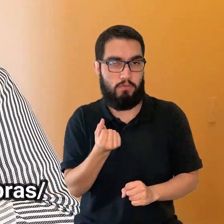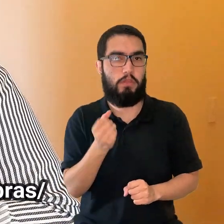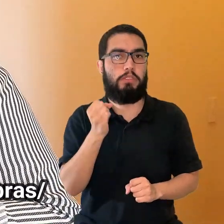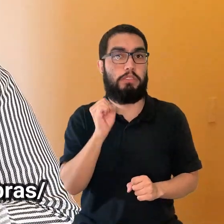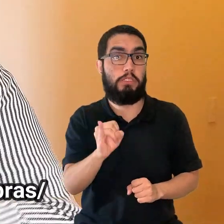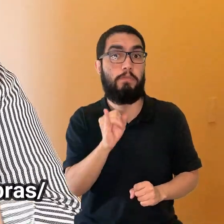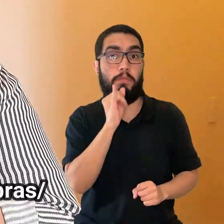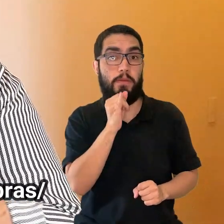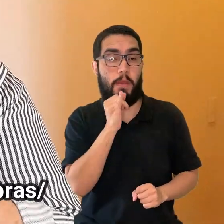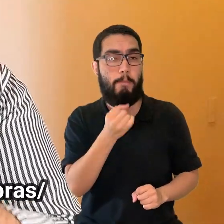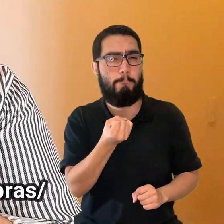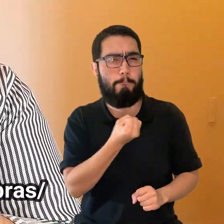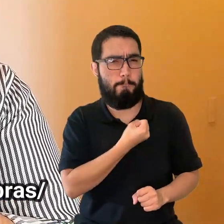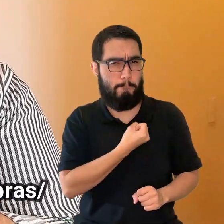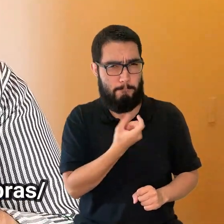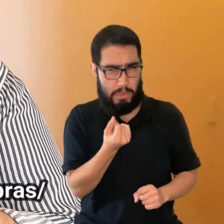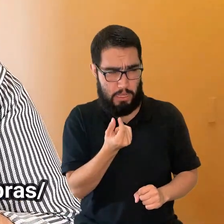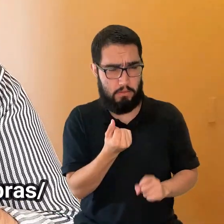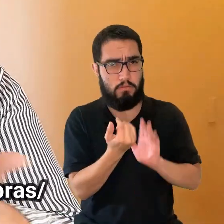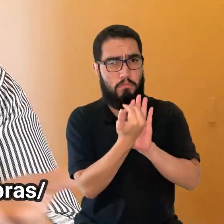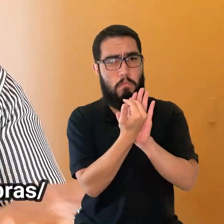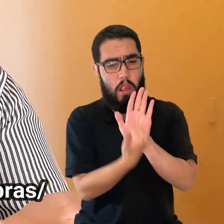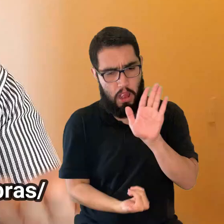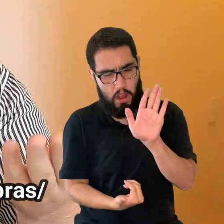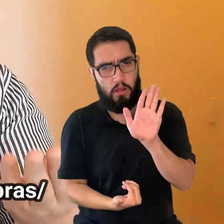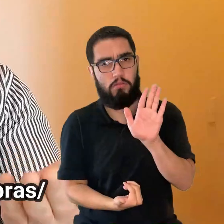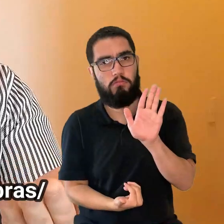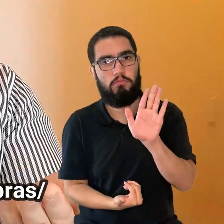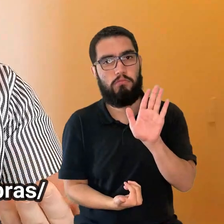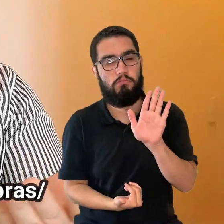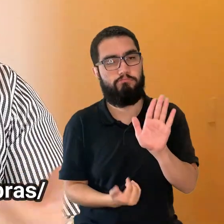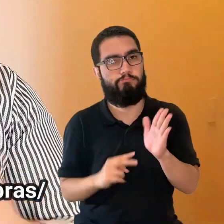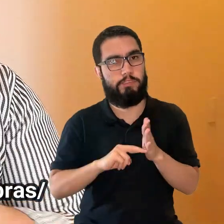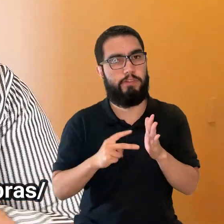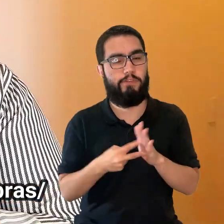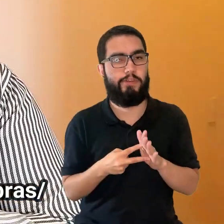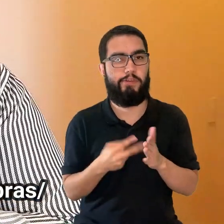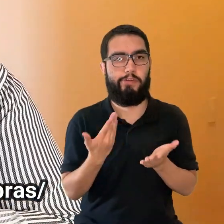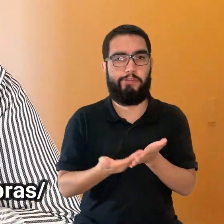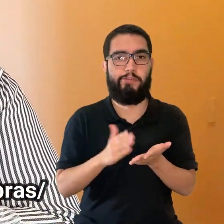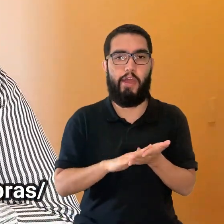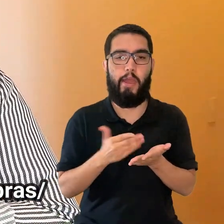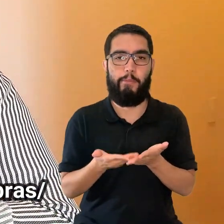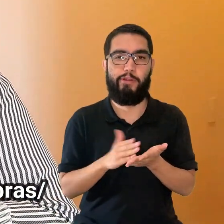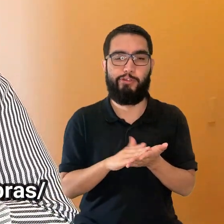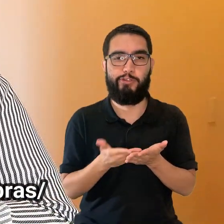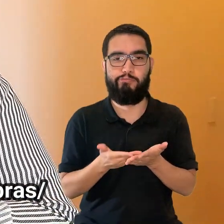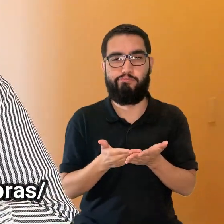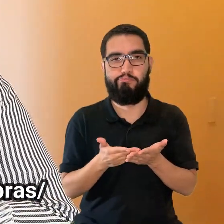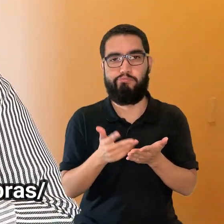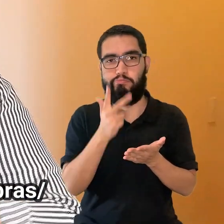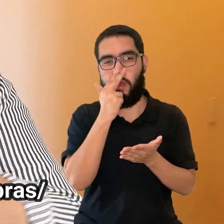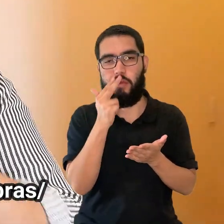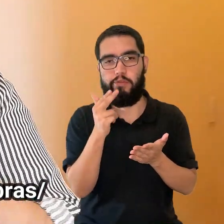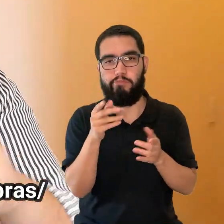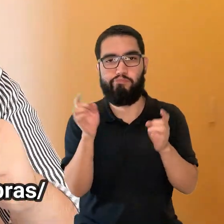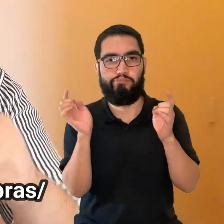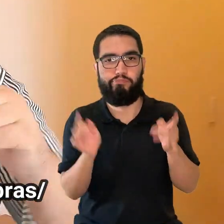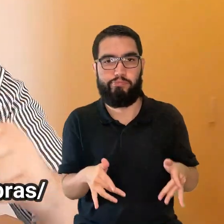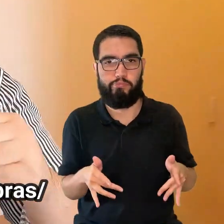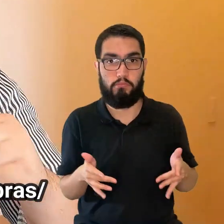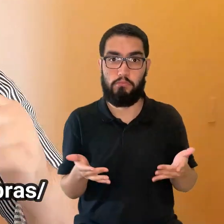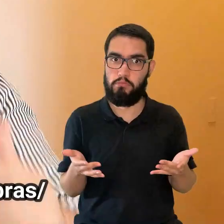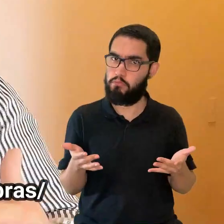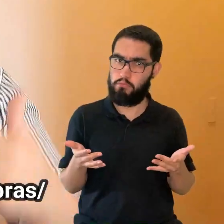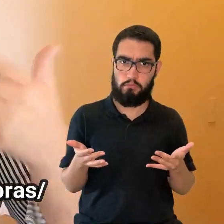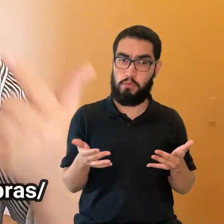vou estar sucateando algo que deveria ser valorizado. O trabalho do intérprete de língua de sinais é tão